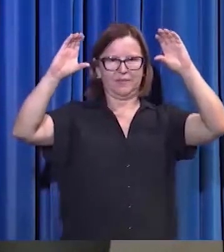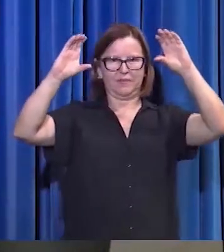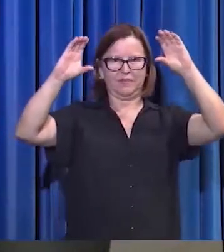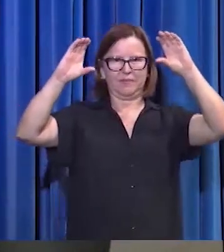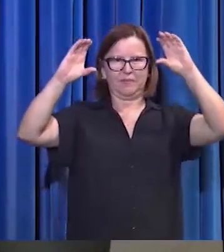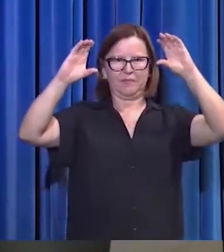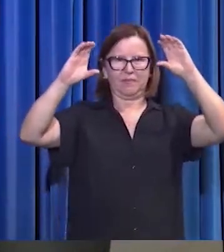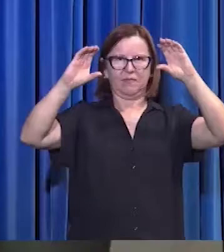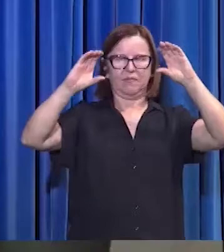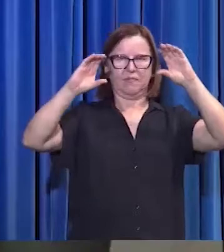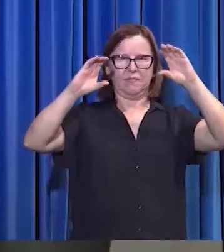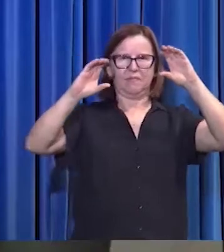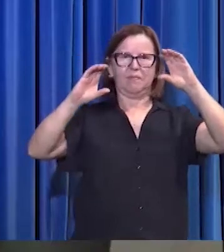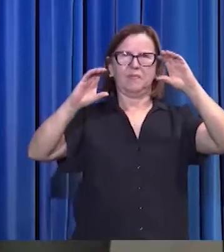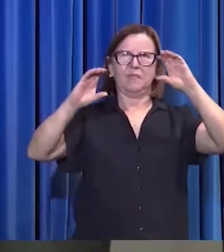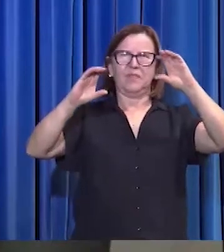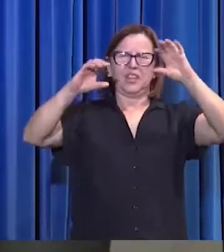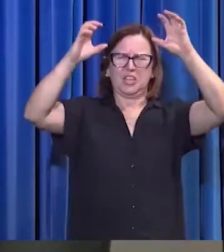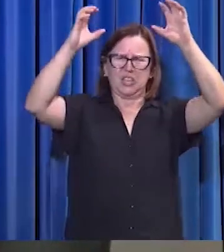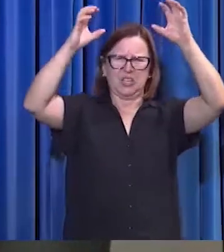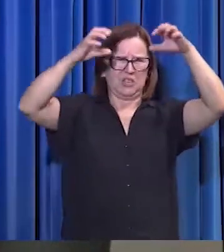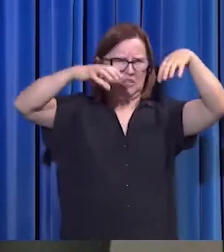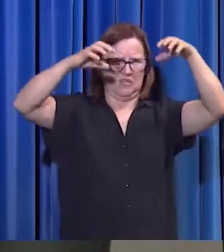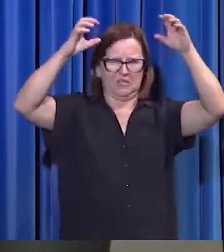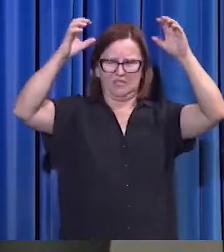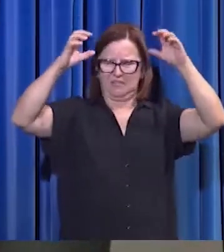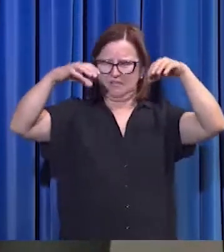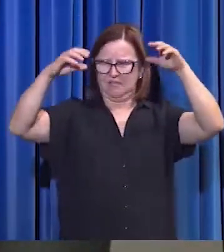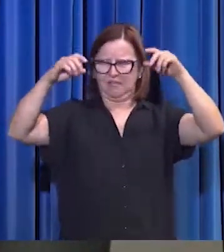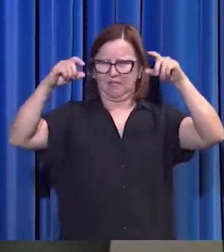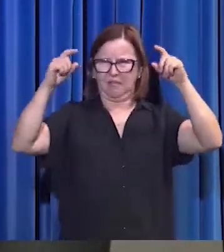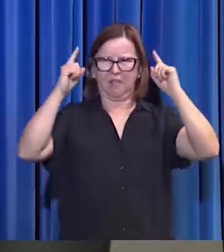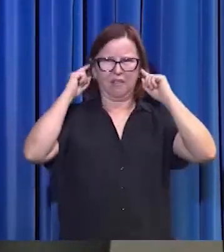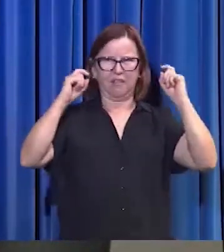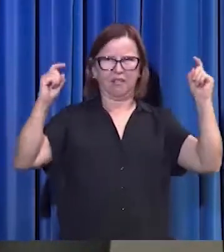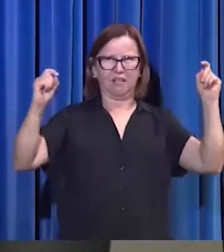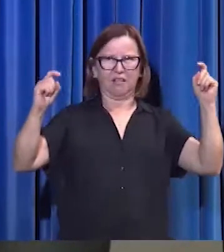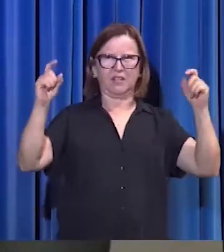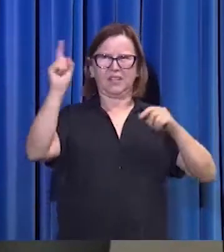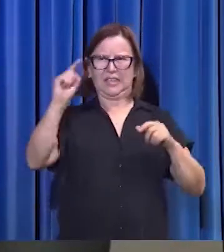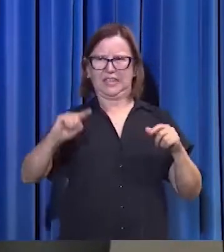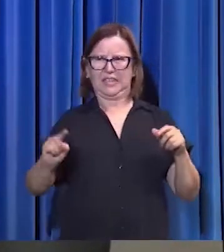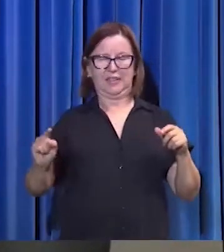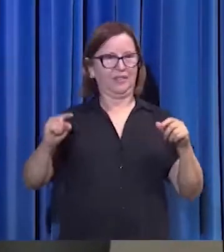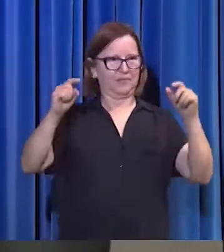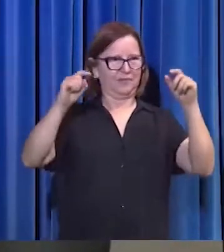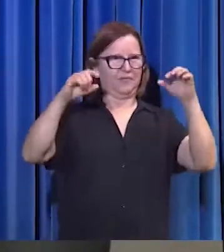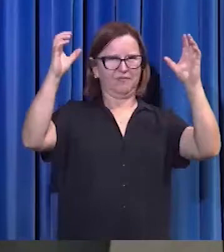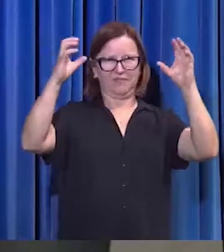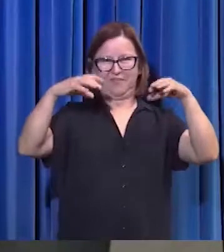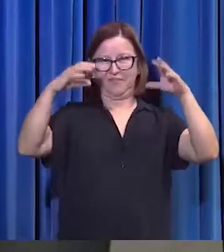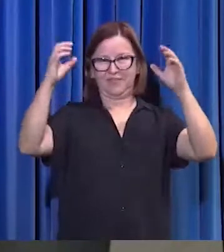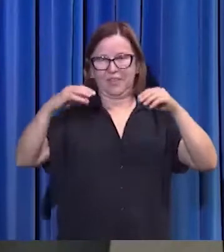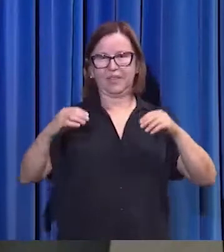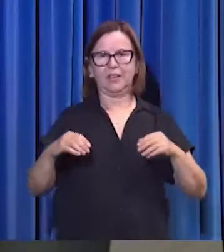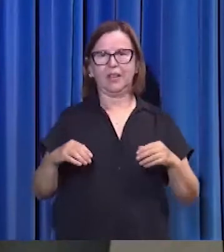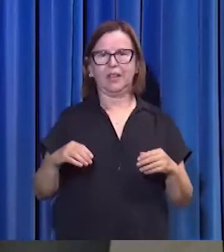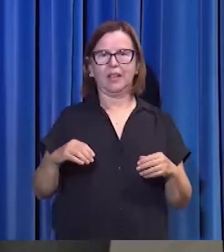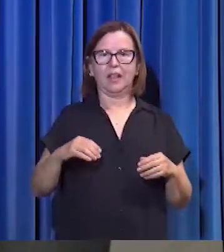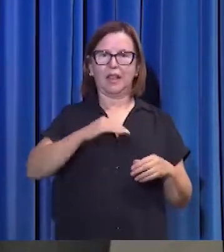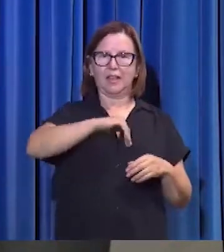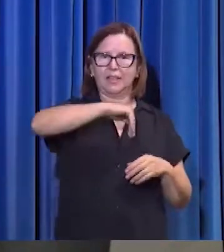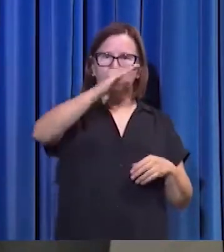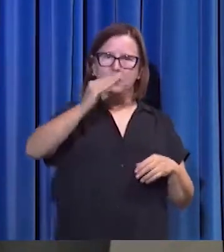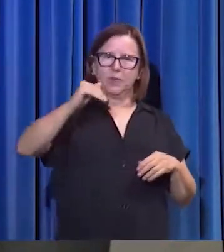ameaçador, derramando chuvas, relâmpagos e tempestade. Na encosta da